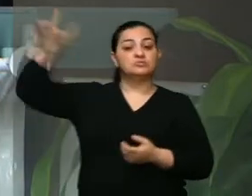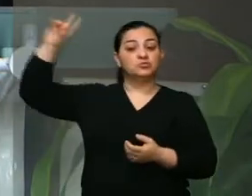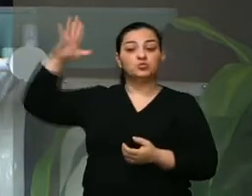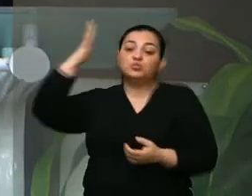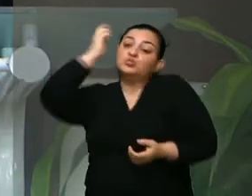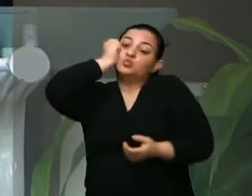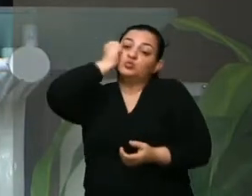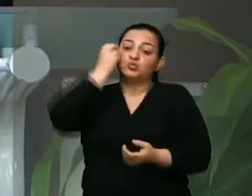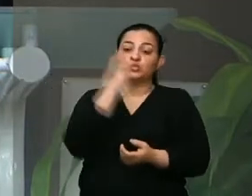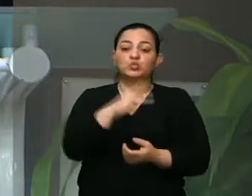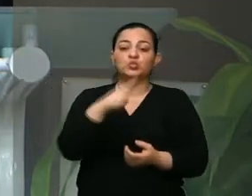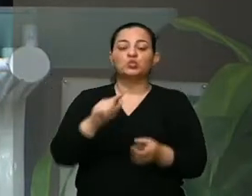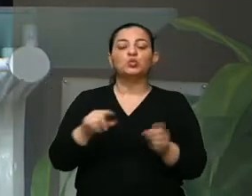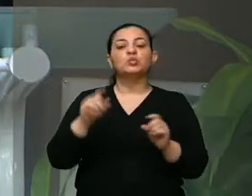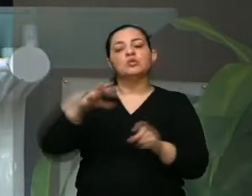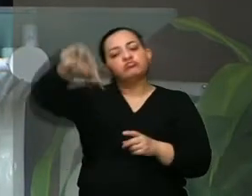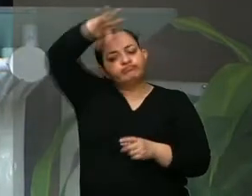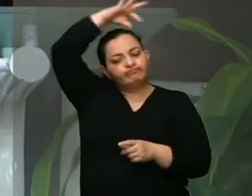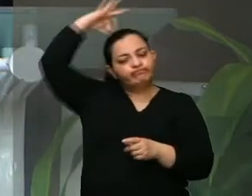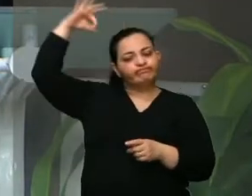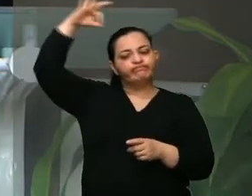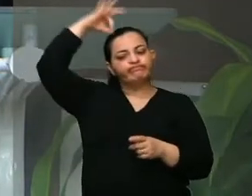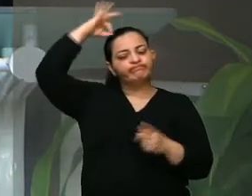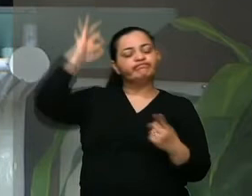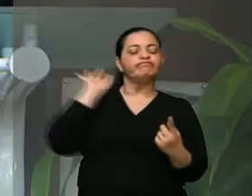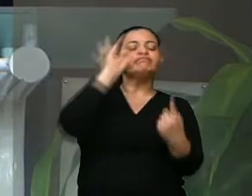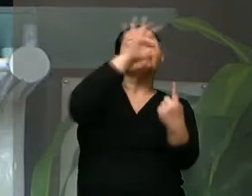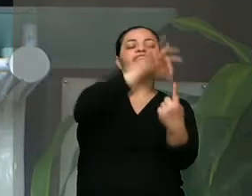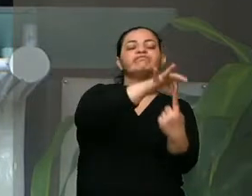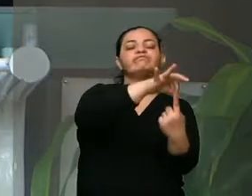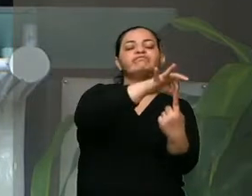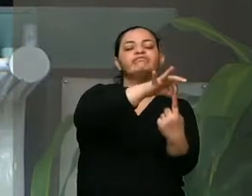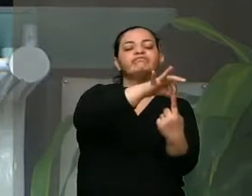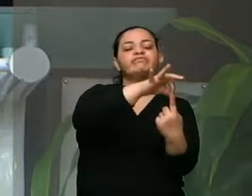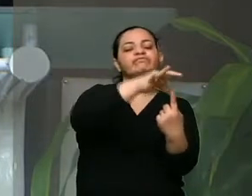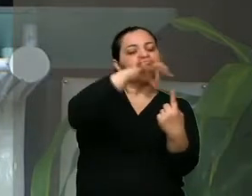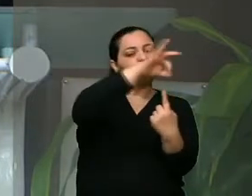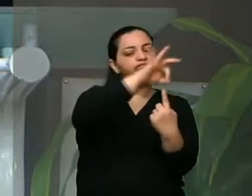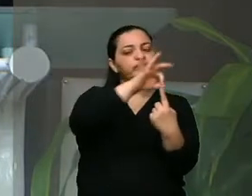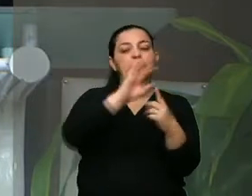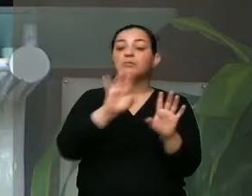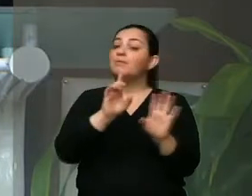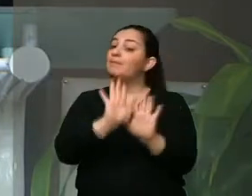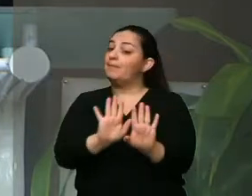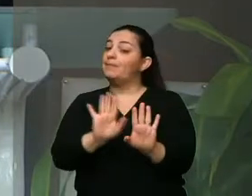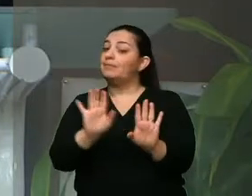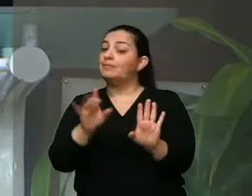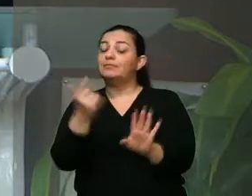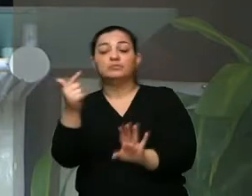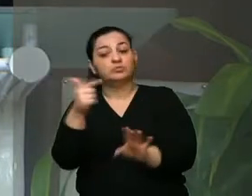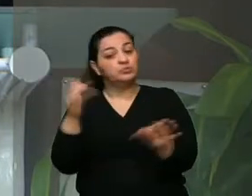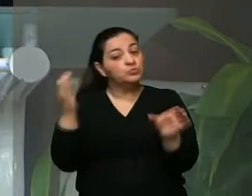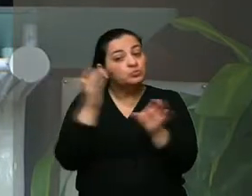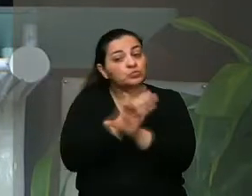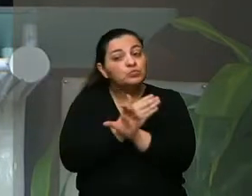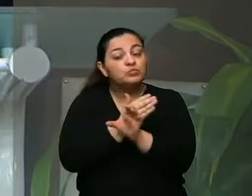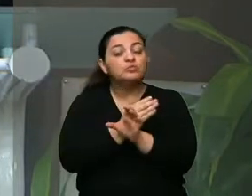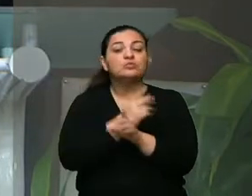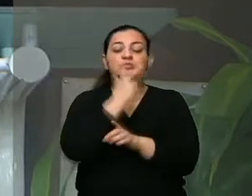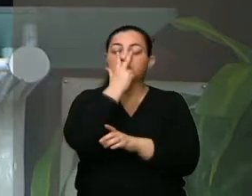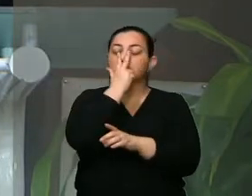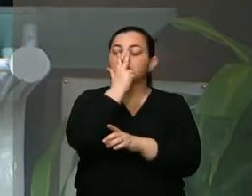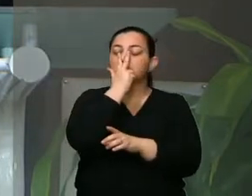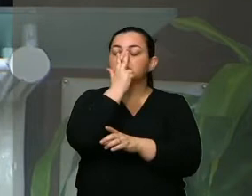é o espírito santo em você mas não a totalidade é um teor